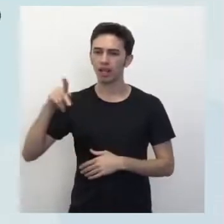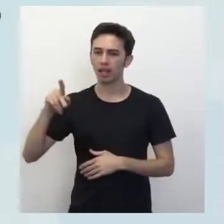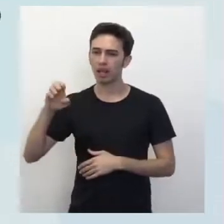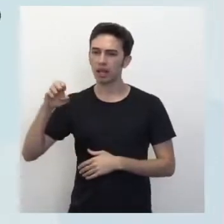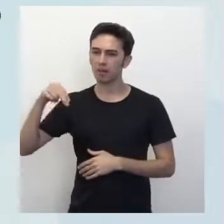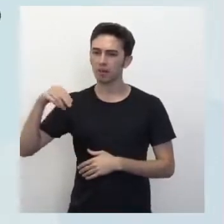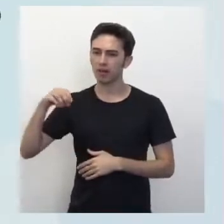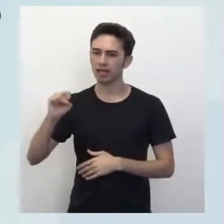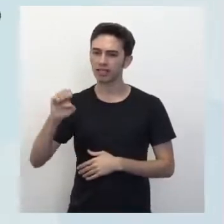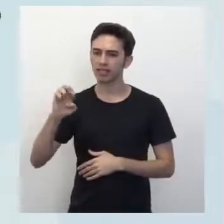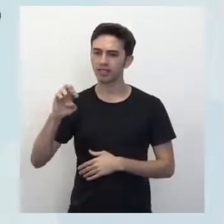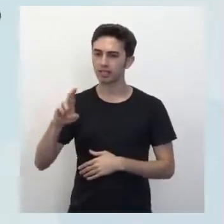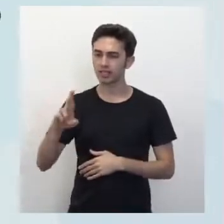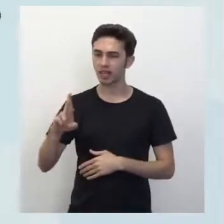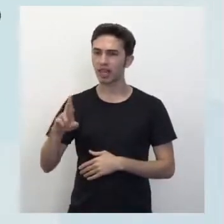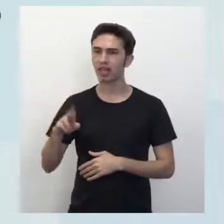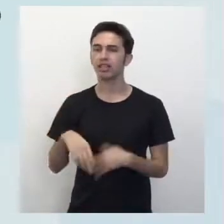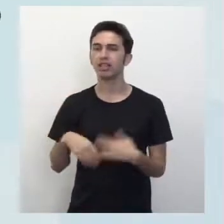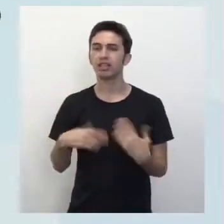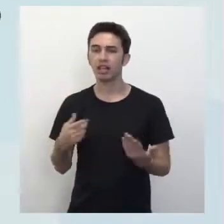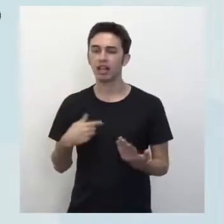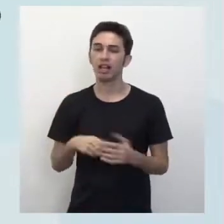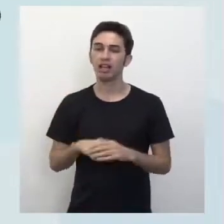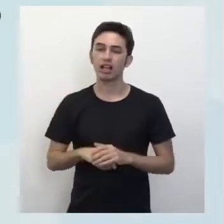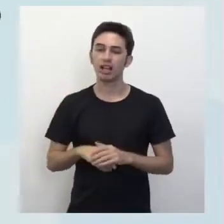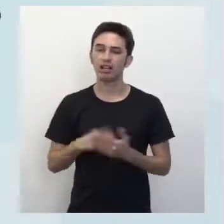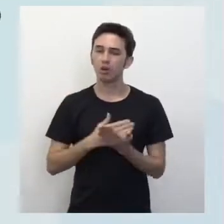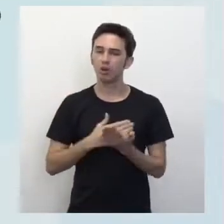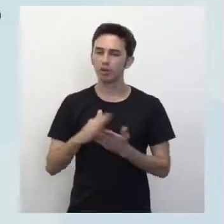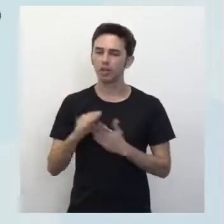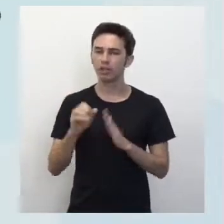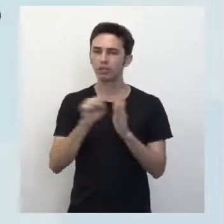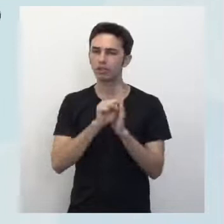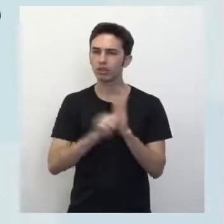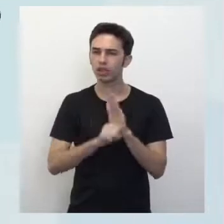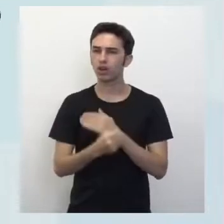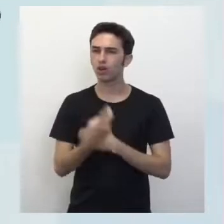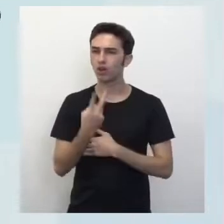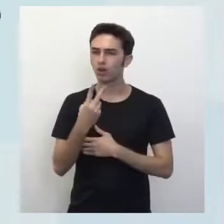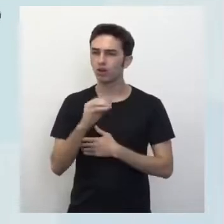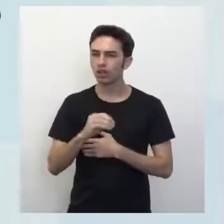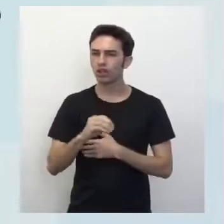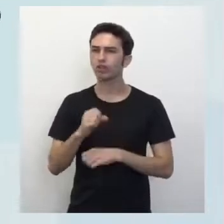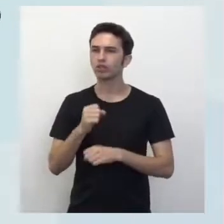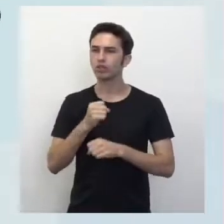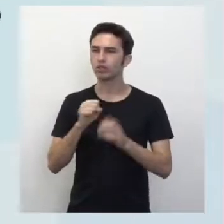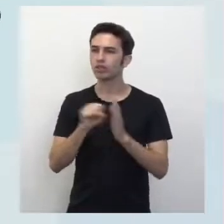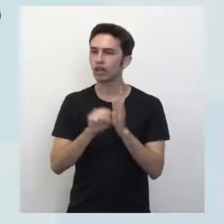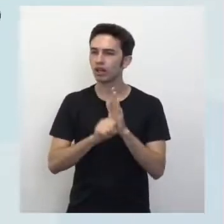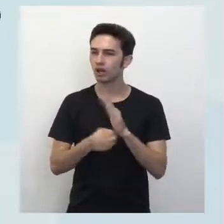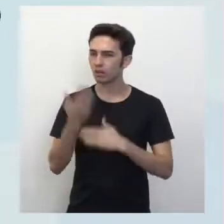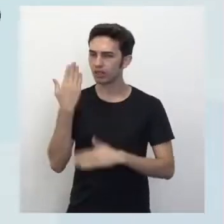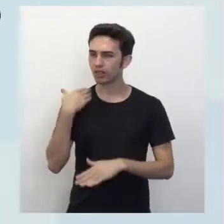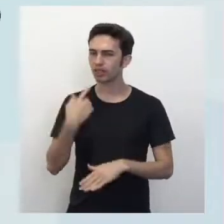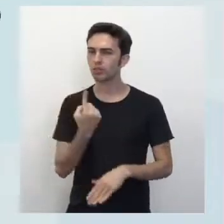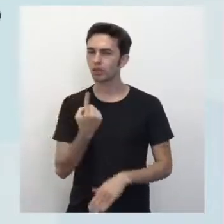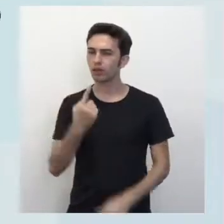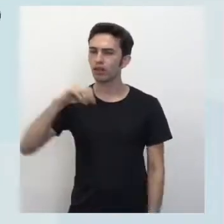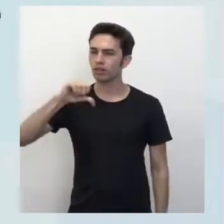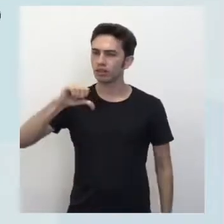do comecinho do século XX, começo do século passado. Em 1904,